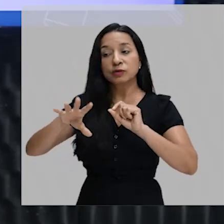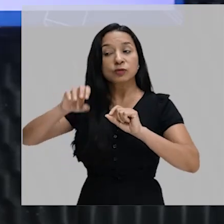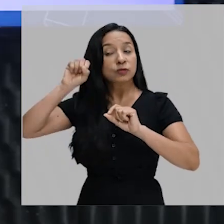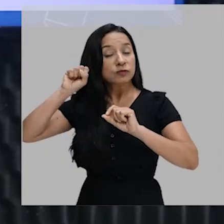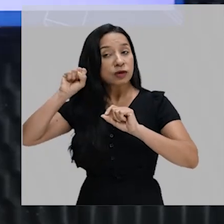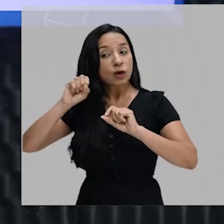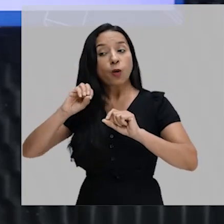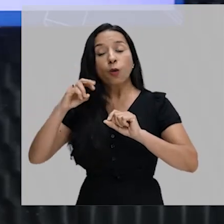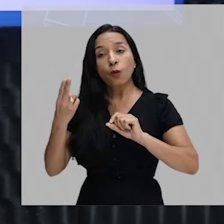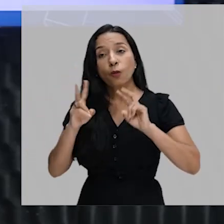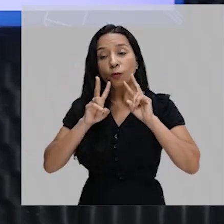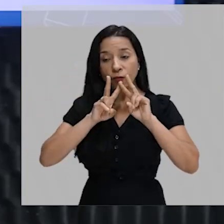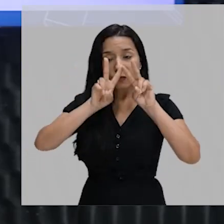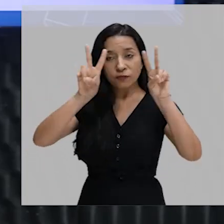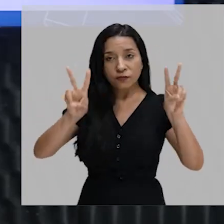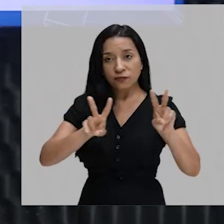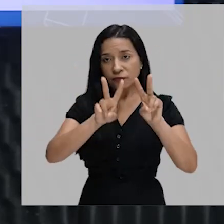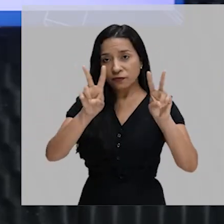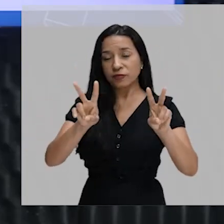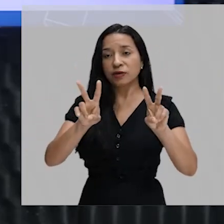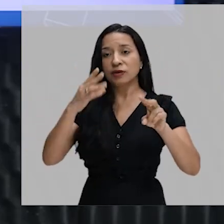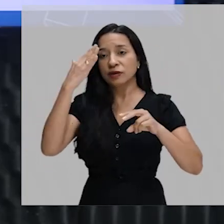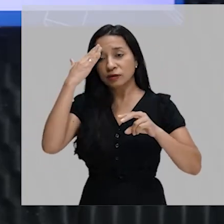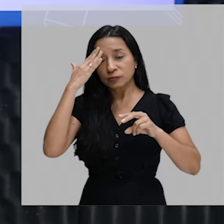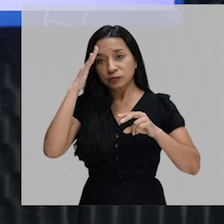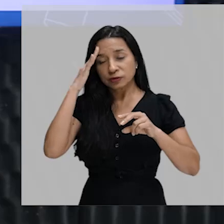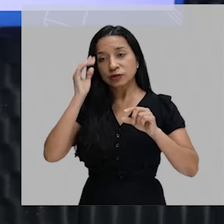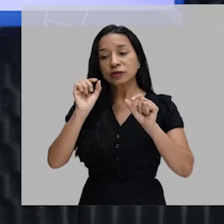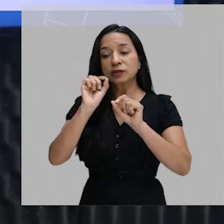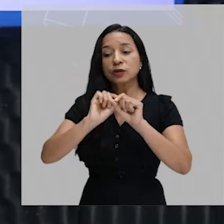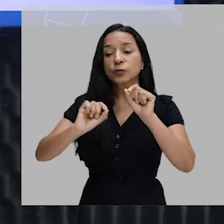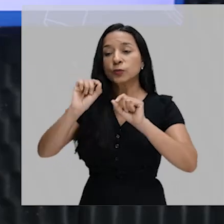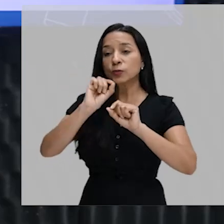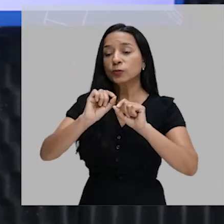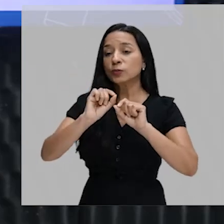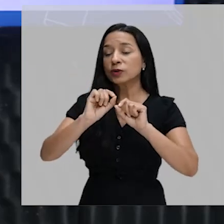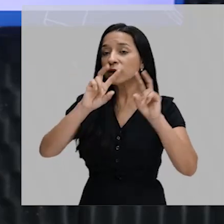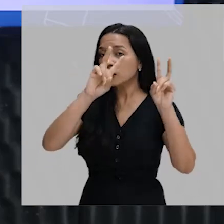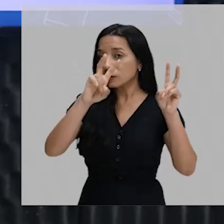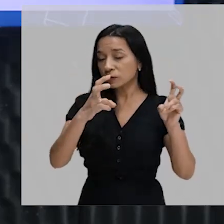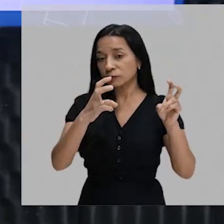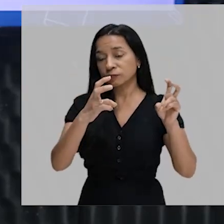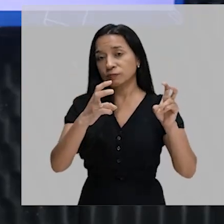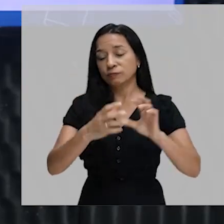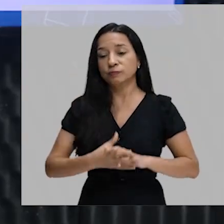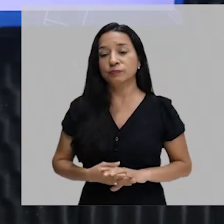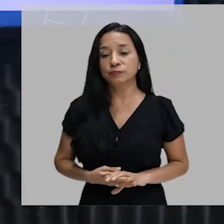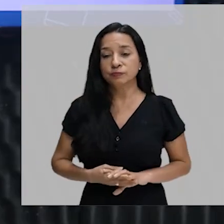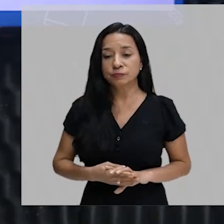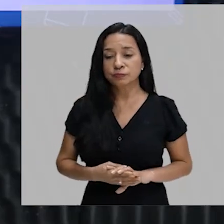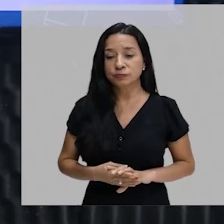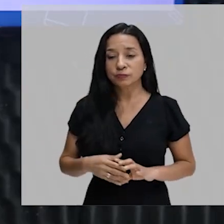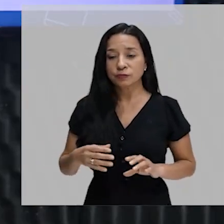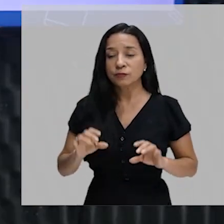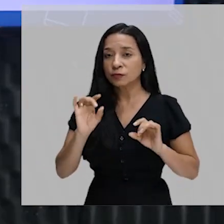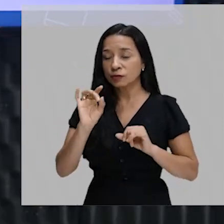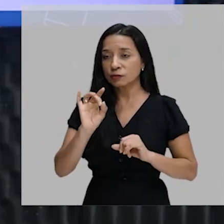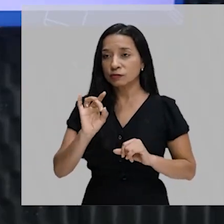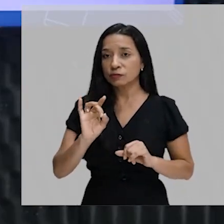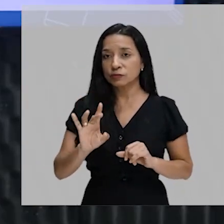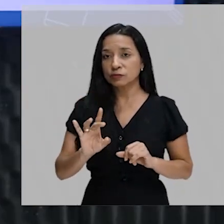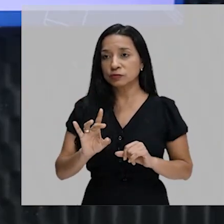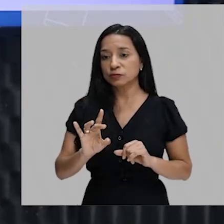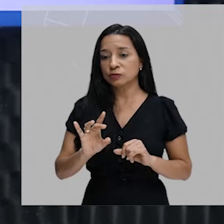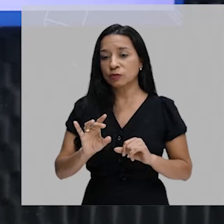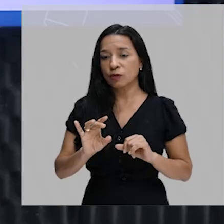ou lê o nosso resumo vai entender do que se trata tal assunto. Tá bom? Isso aqui é só